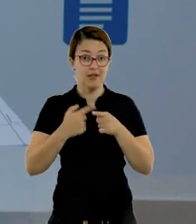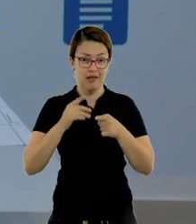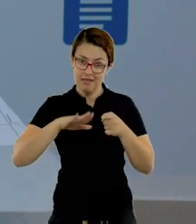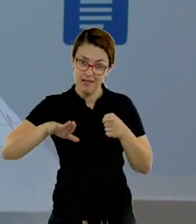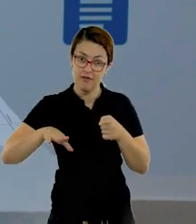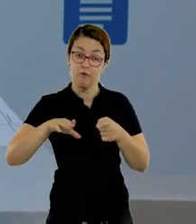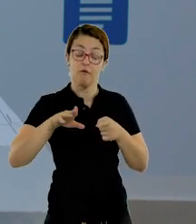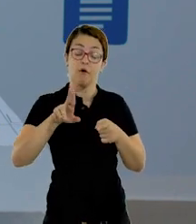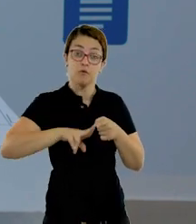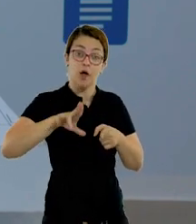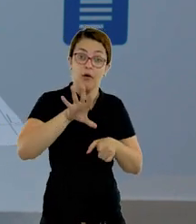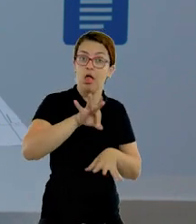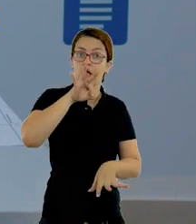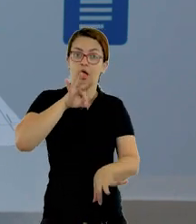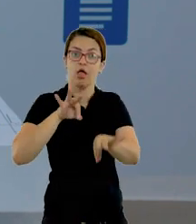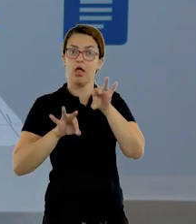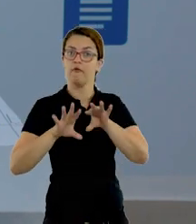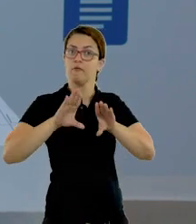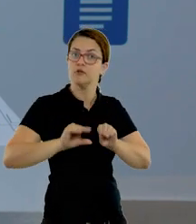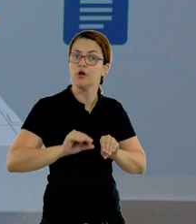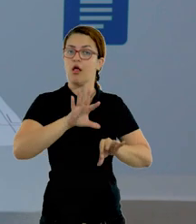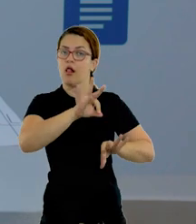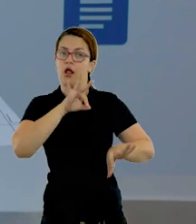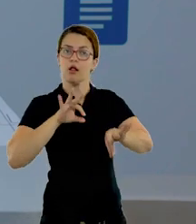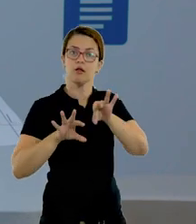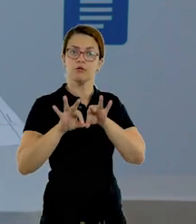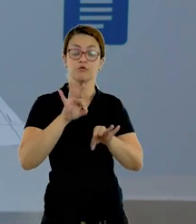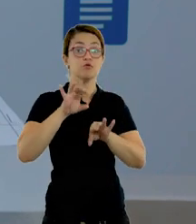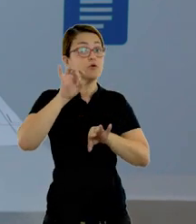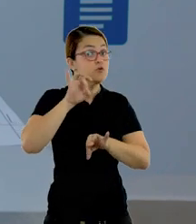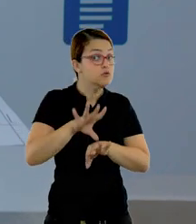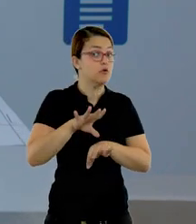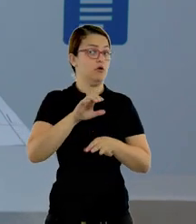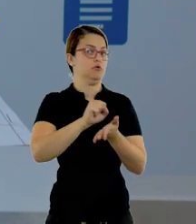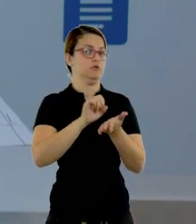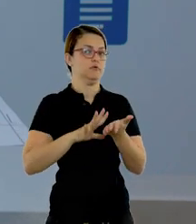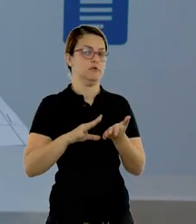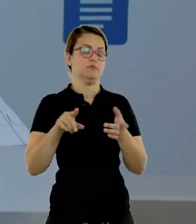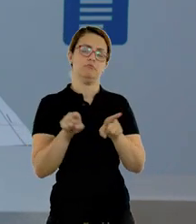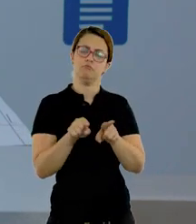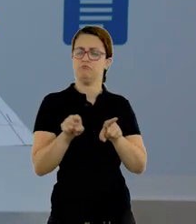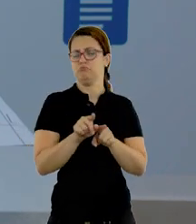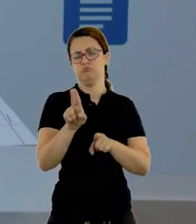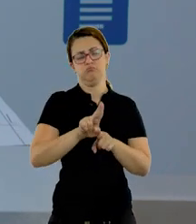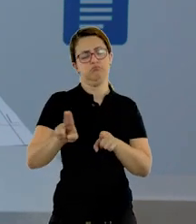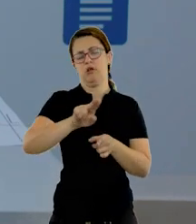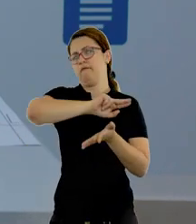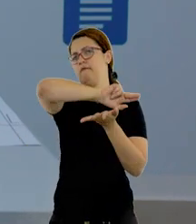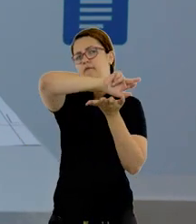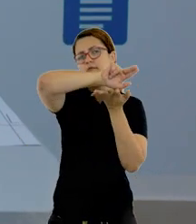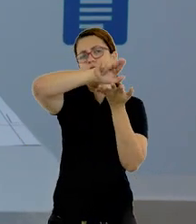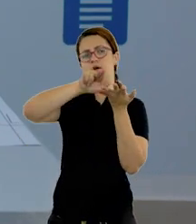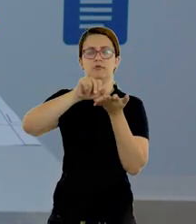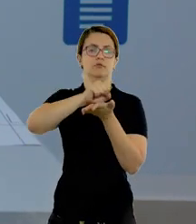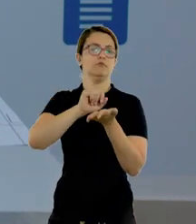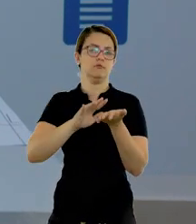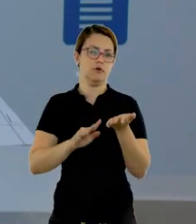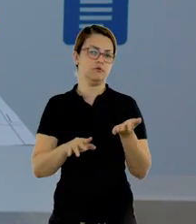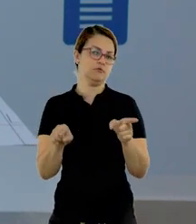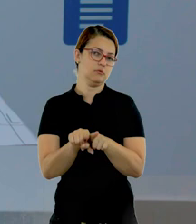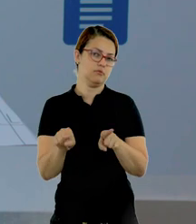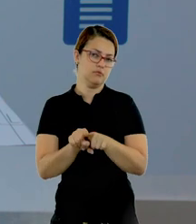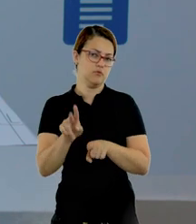Esse material, esse alfabeto móvel, ele não vai ser utilizado somente nesta atividade, ela pode ser usada em várias outras